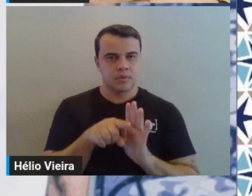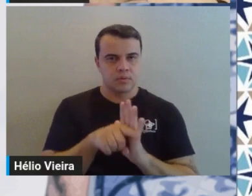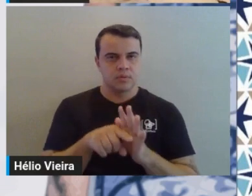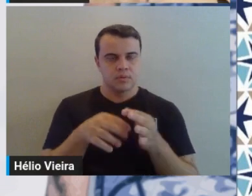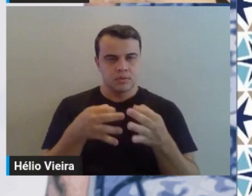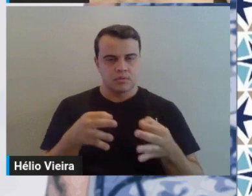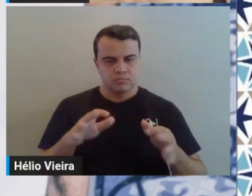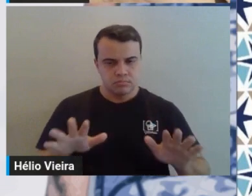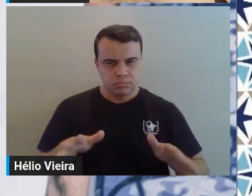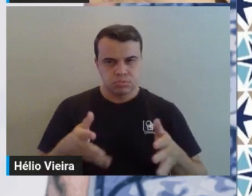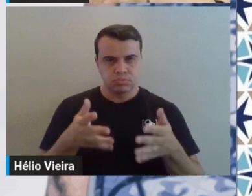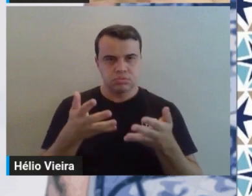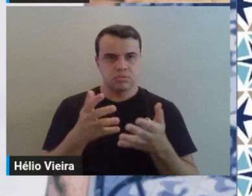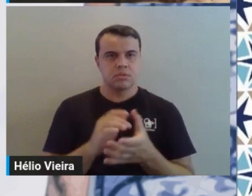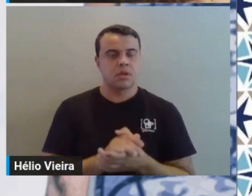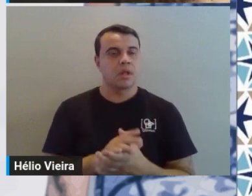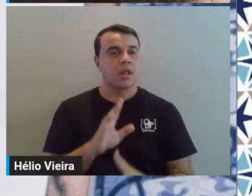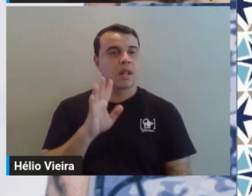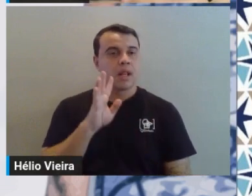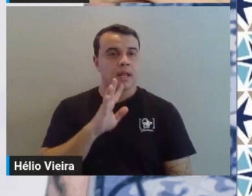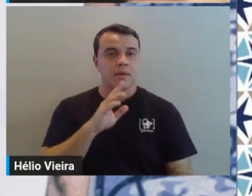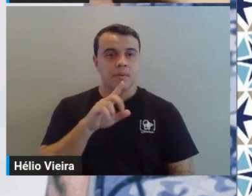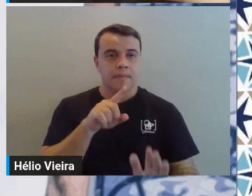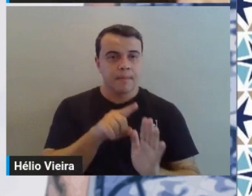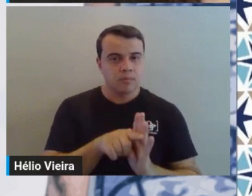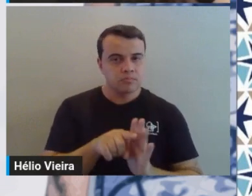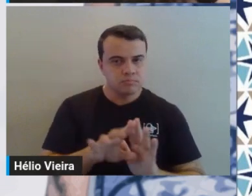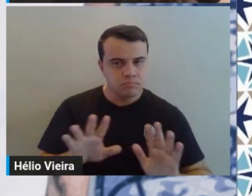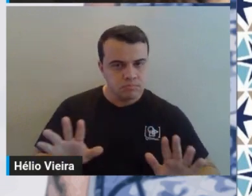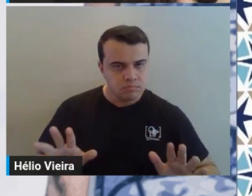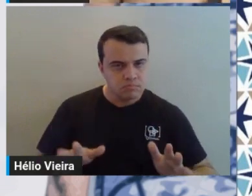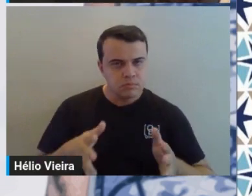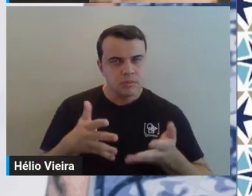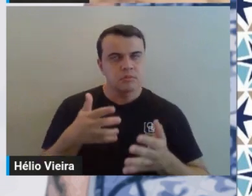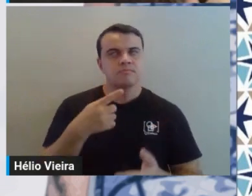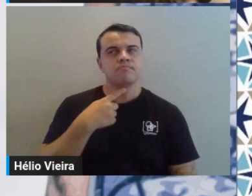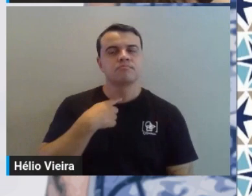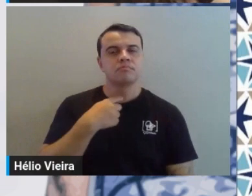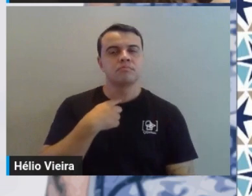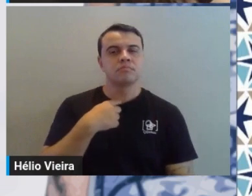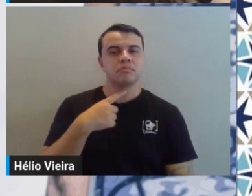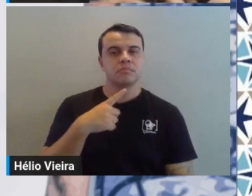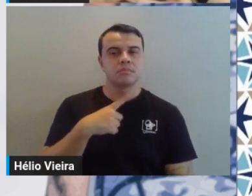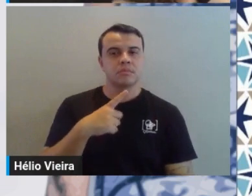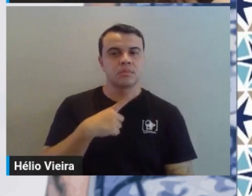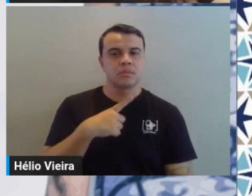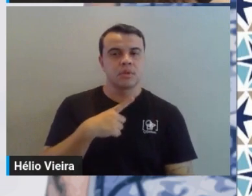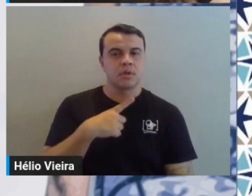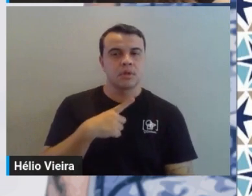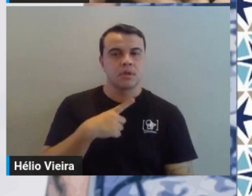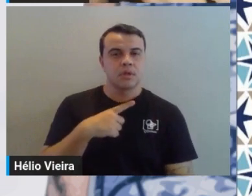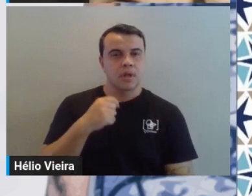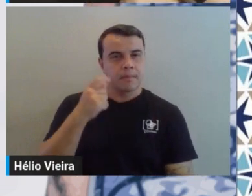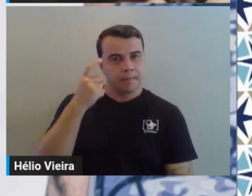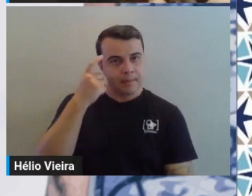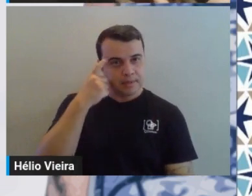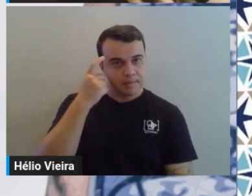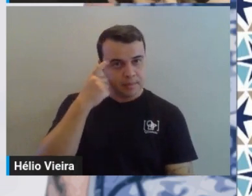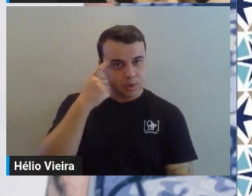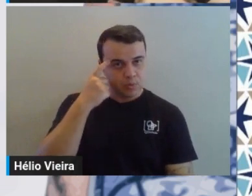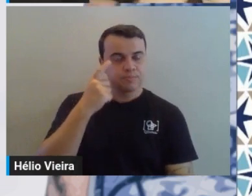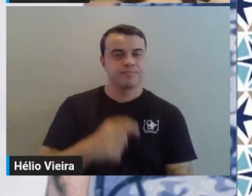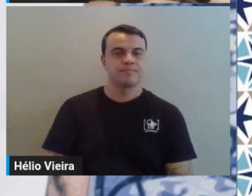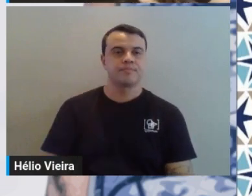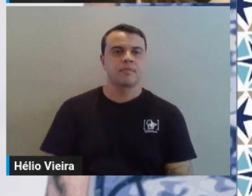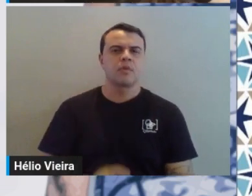ativadoras. O interessante das perguntas ativadoras é sempre instigar, né, instigar o pensamento. Então,